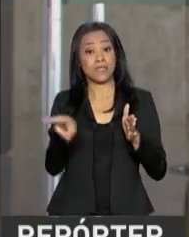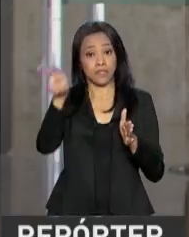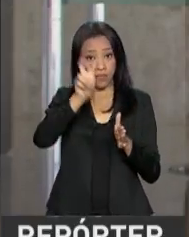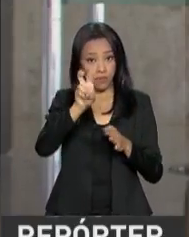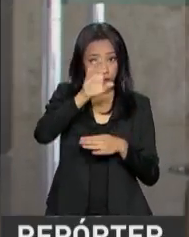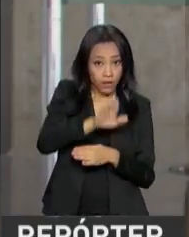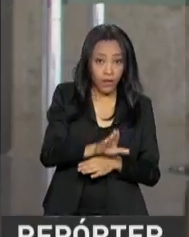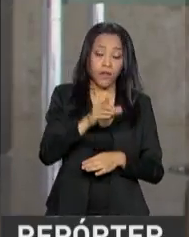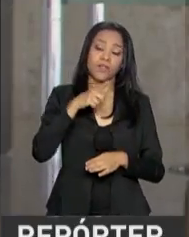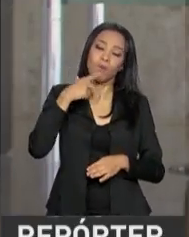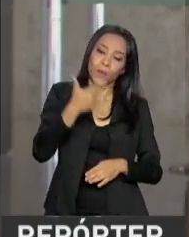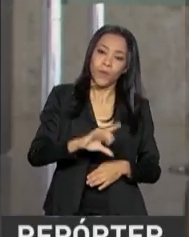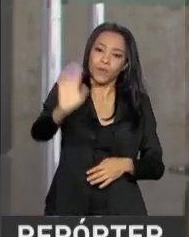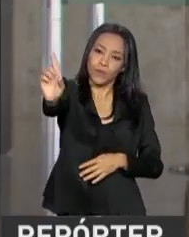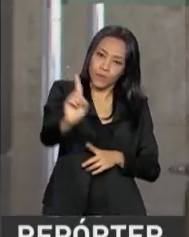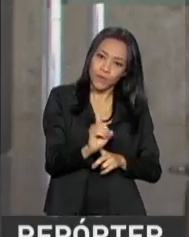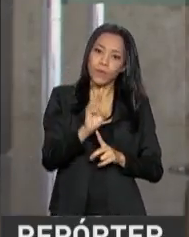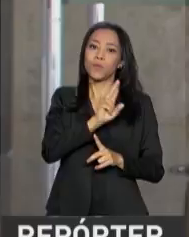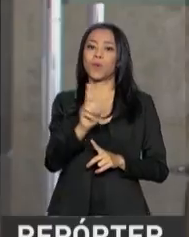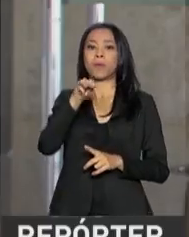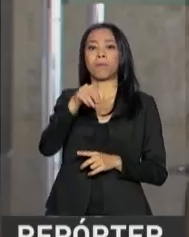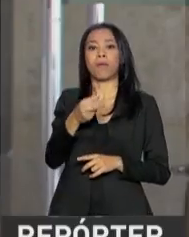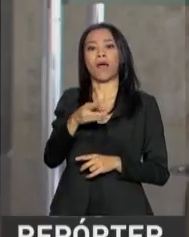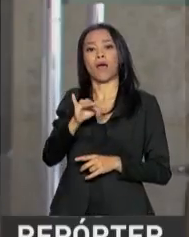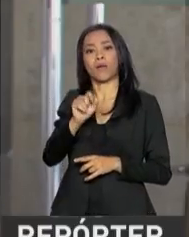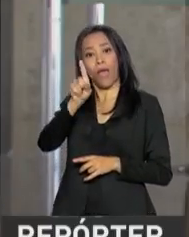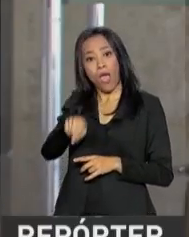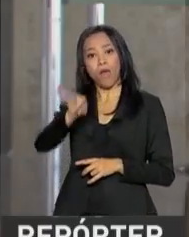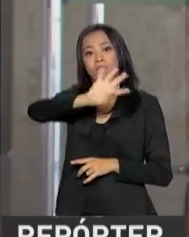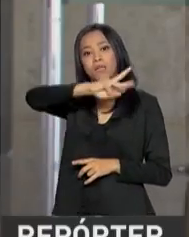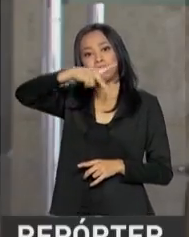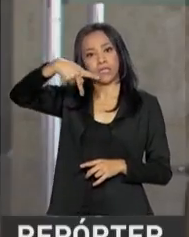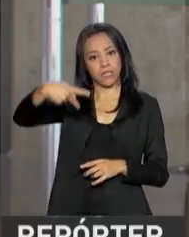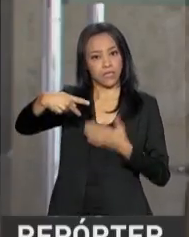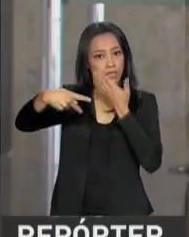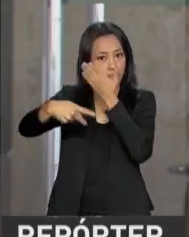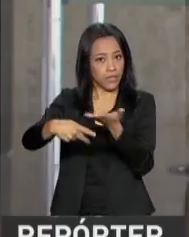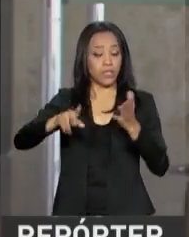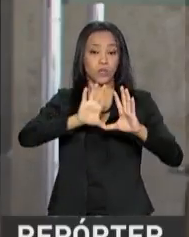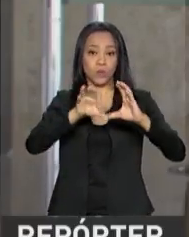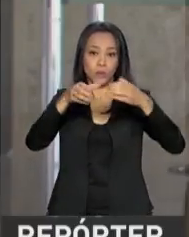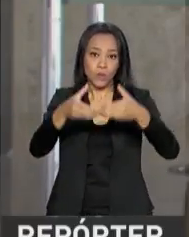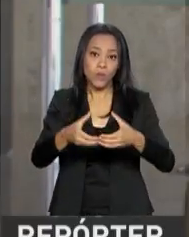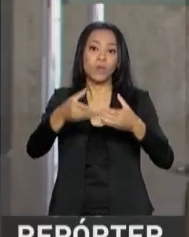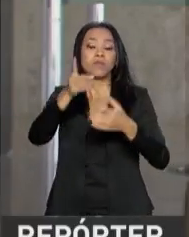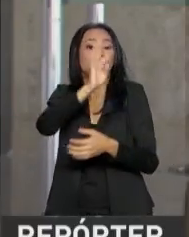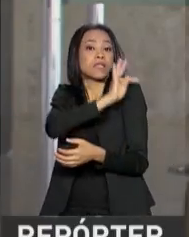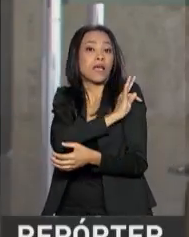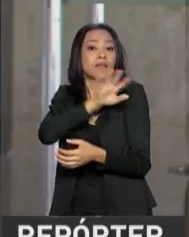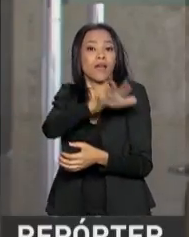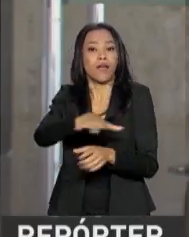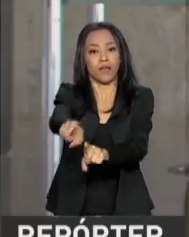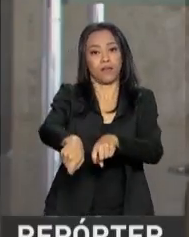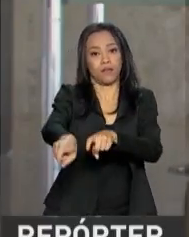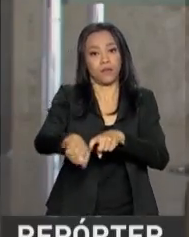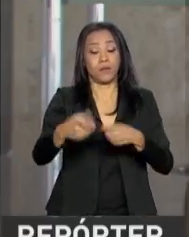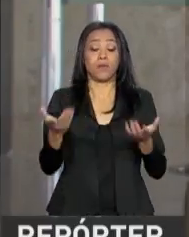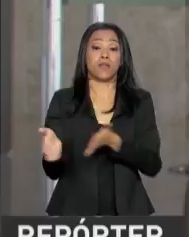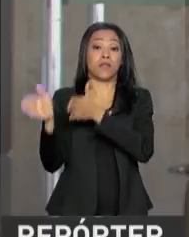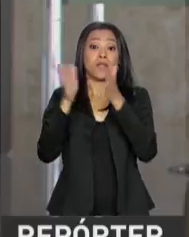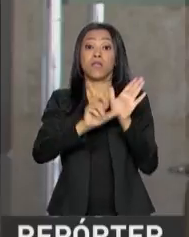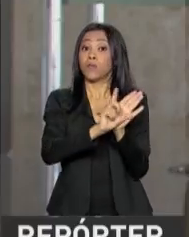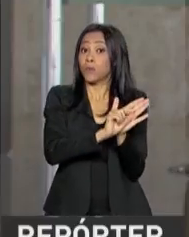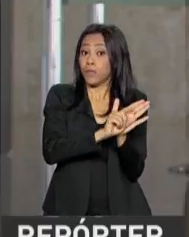recebe mário limberger presidente da federação nacional dos técnicos agro agrícolas e pelo twitter o presidente